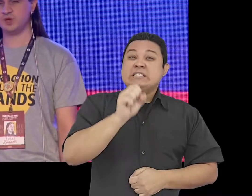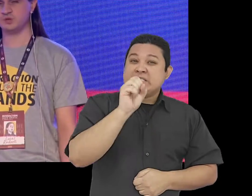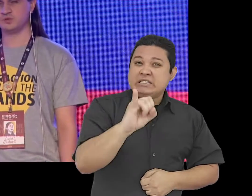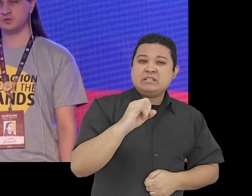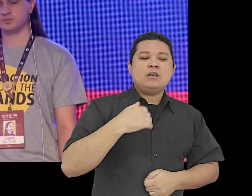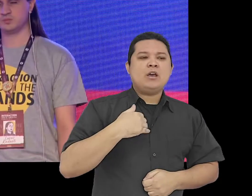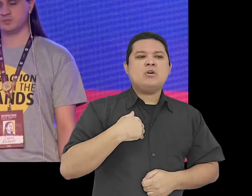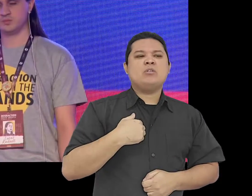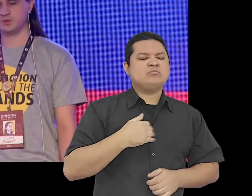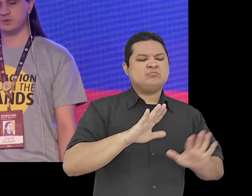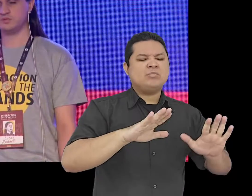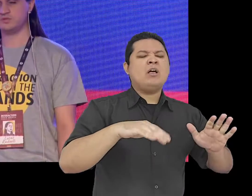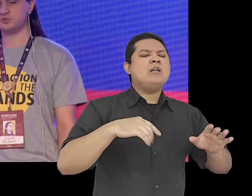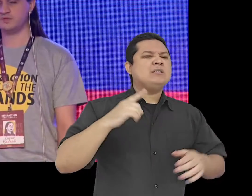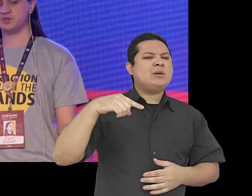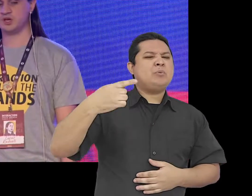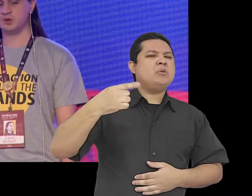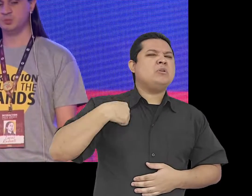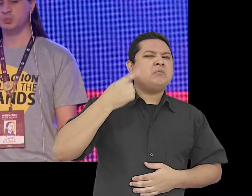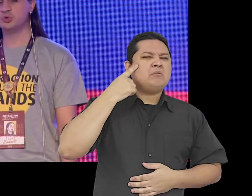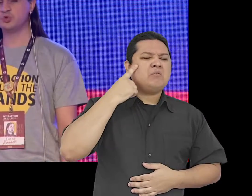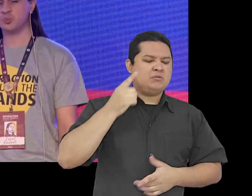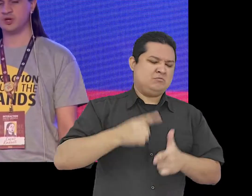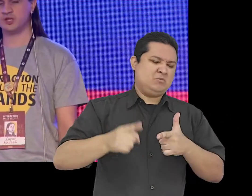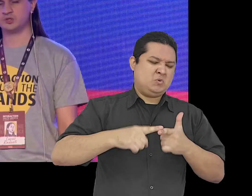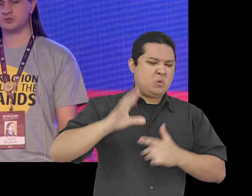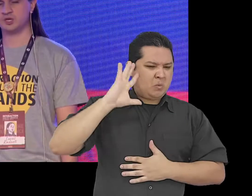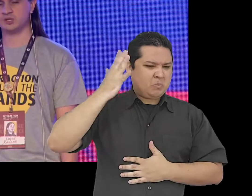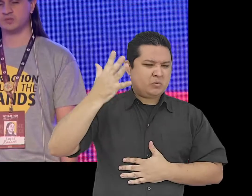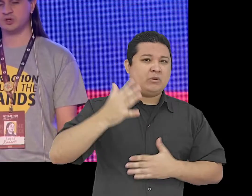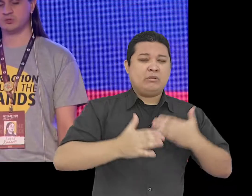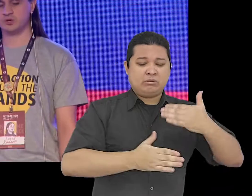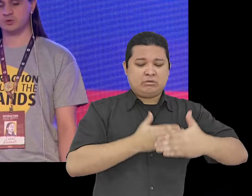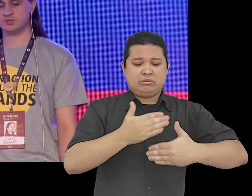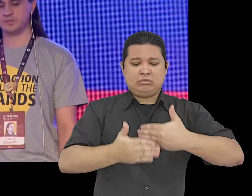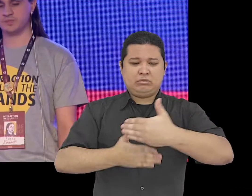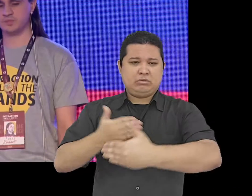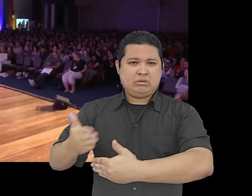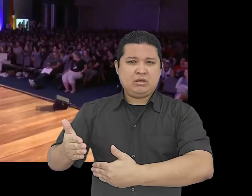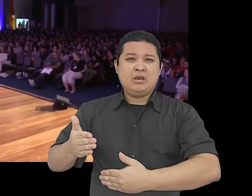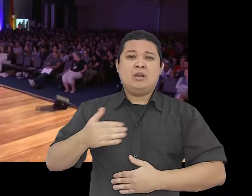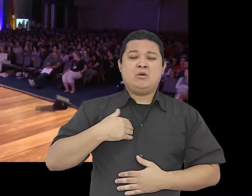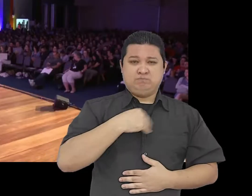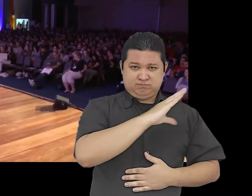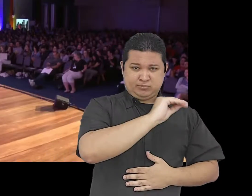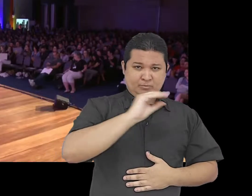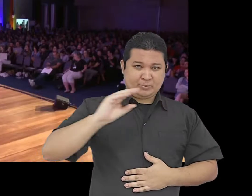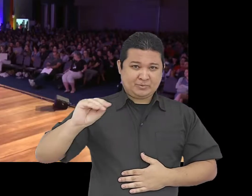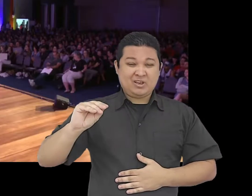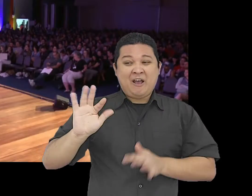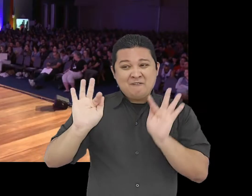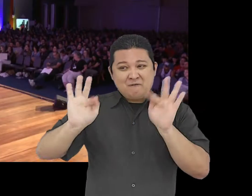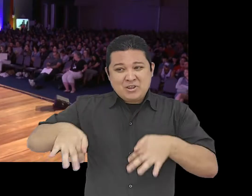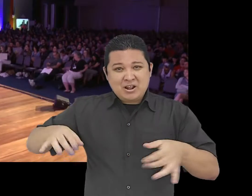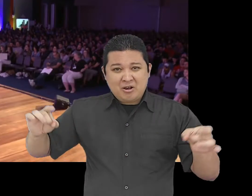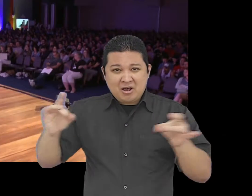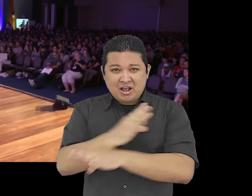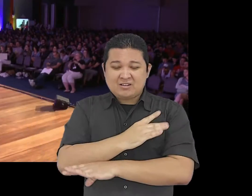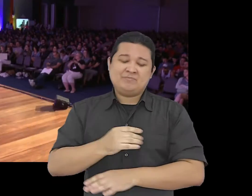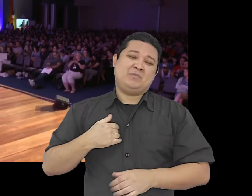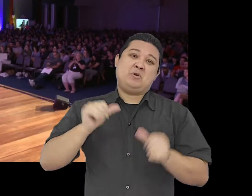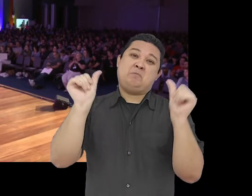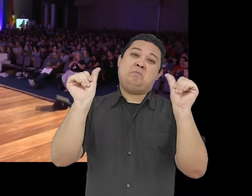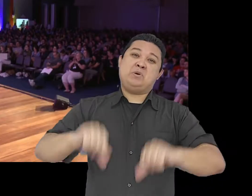do desenvolvimento, já fica muito complicado de conseguir resolver qualquer coisa. Tem duas coisas